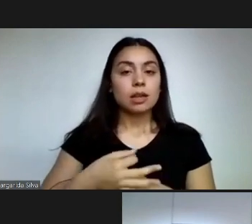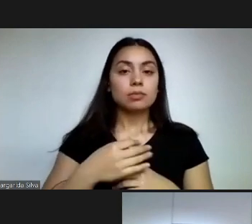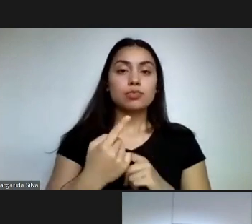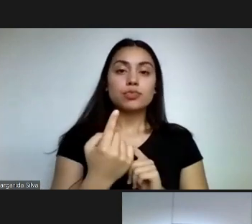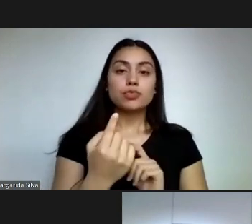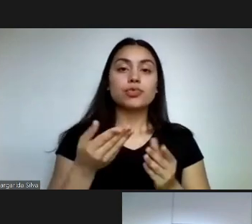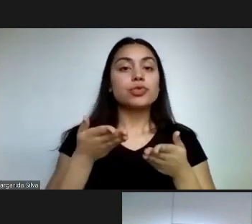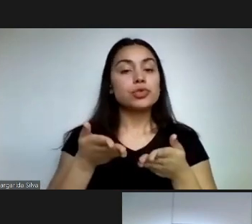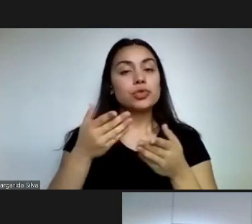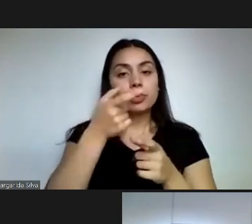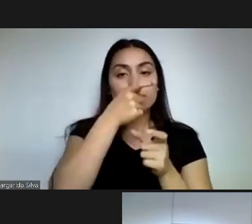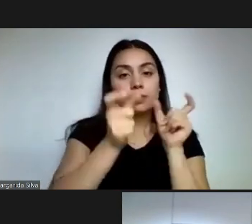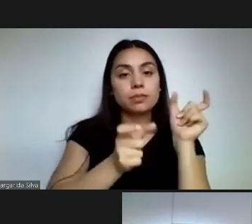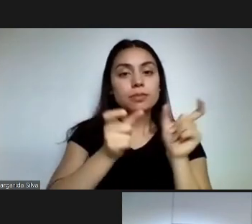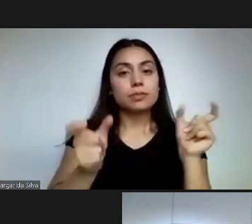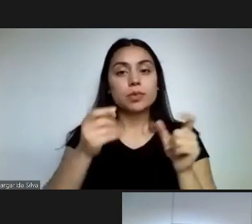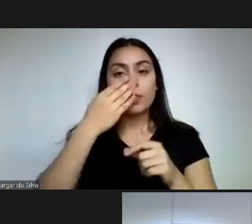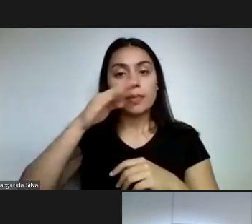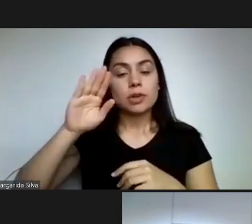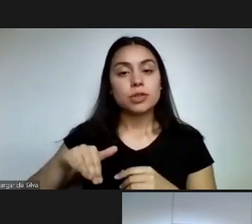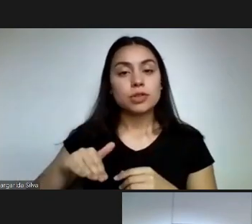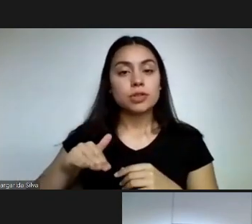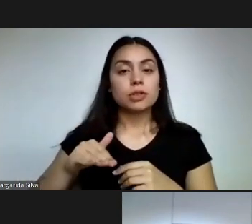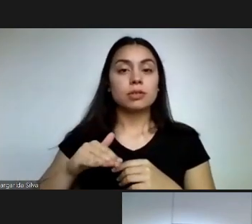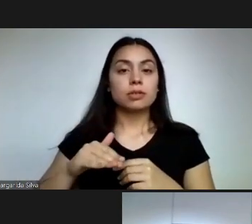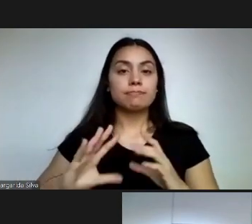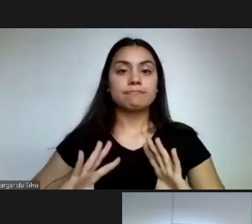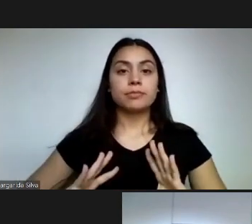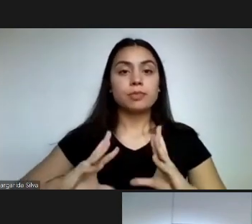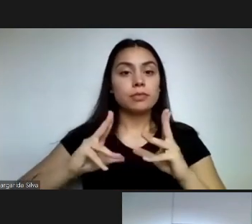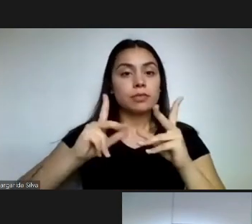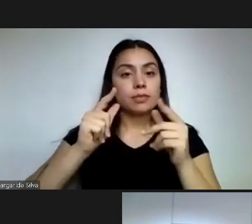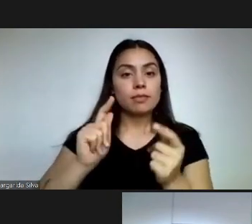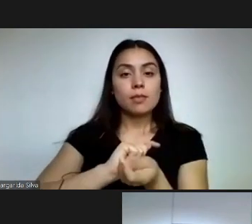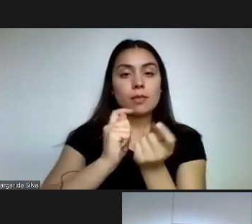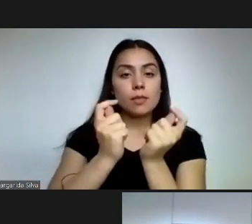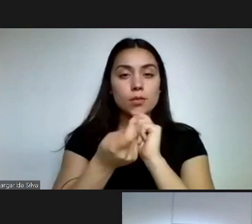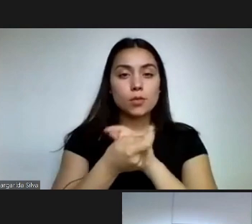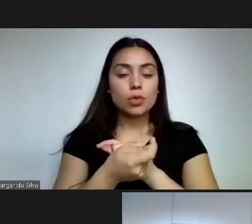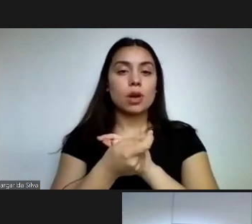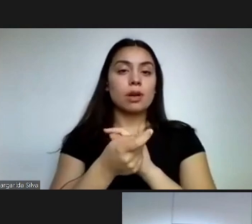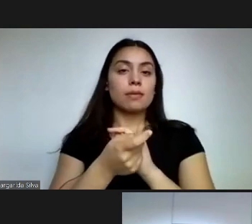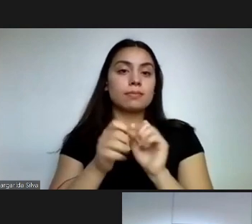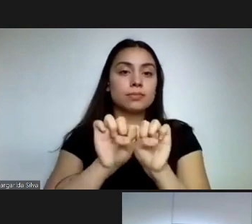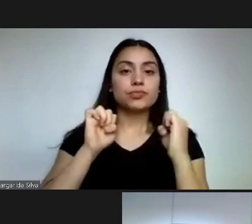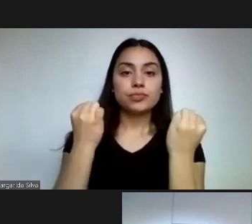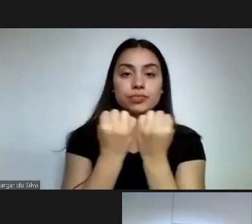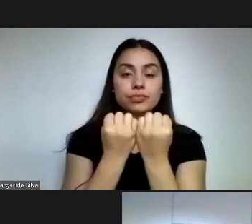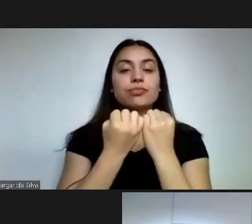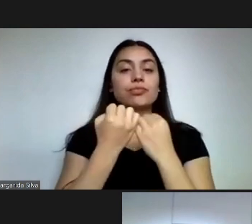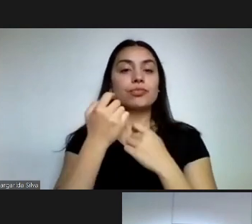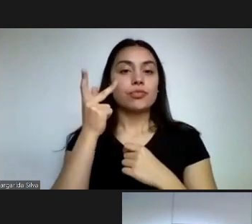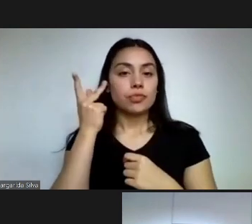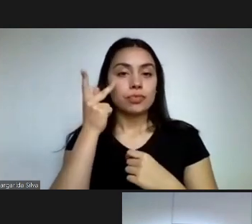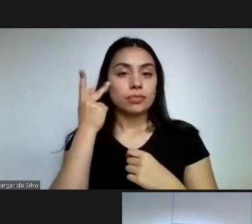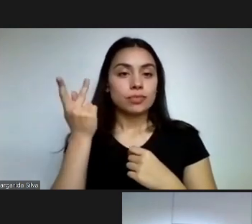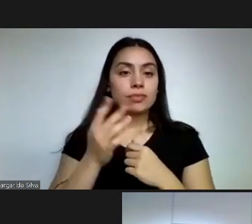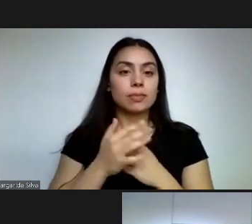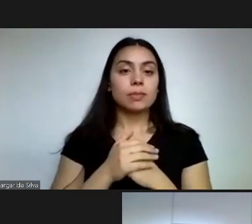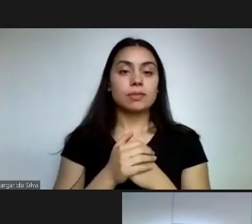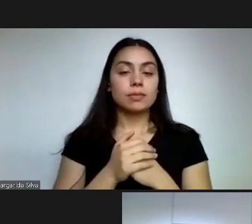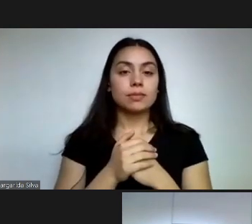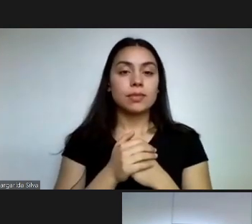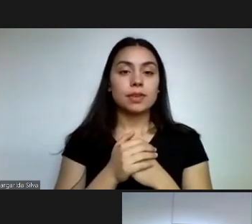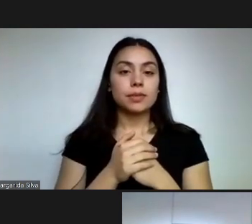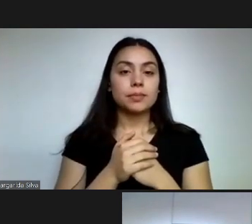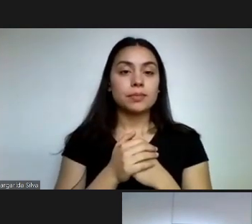Trabalhamos com jovens para que se alcancem, não é? Que os efeitos sejam que sejam multiplicados,